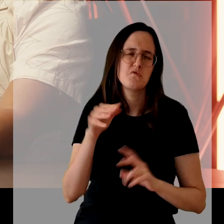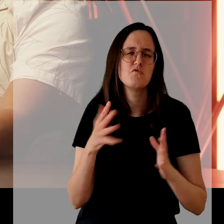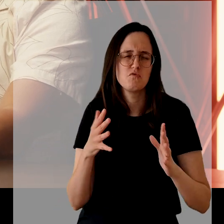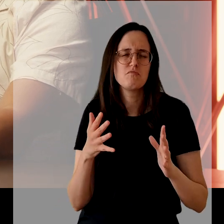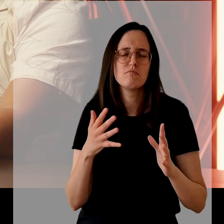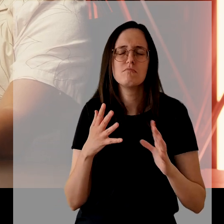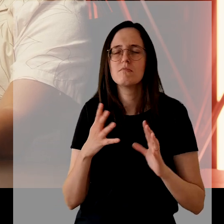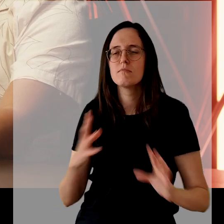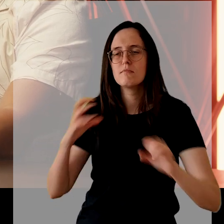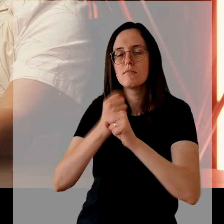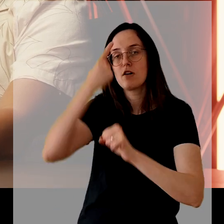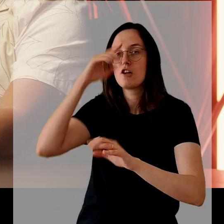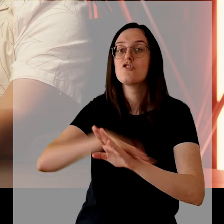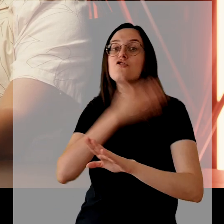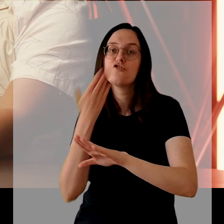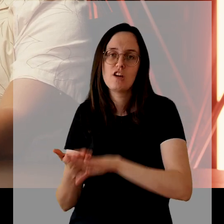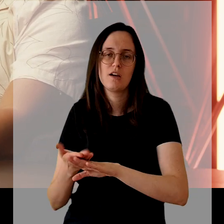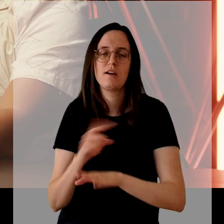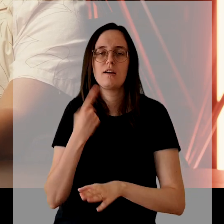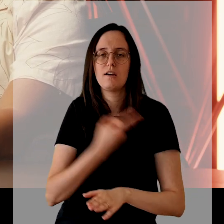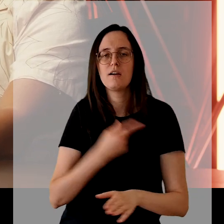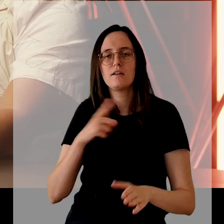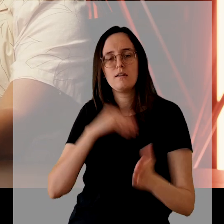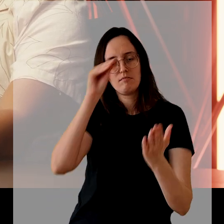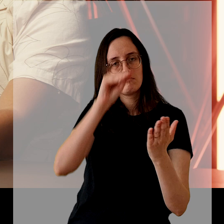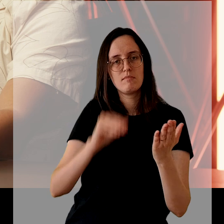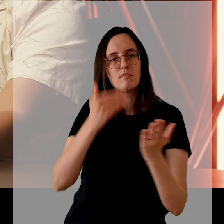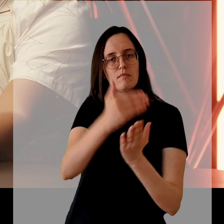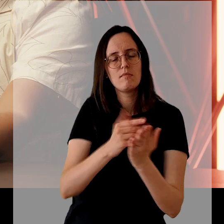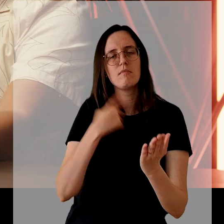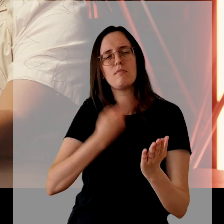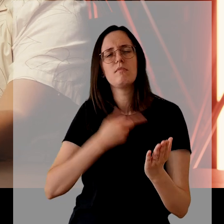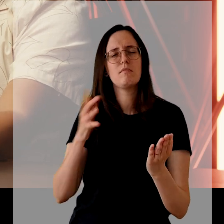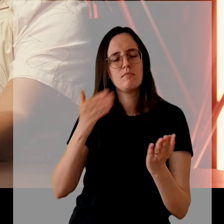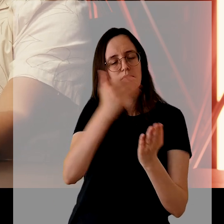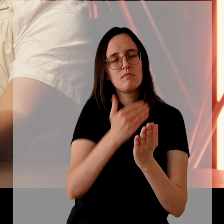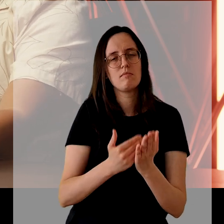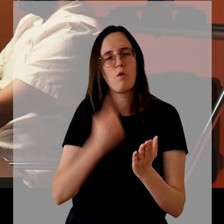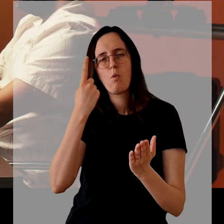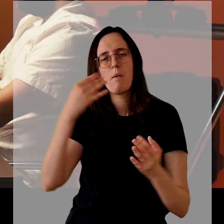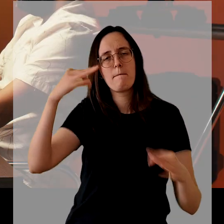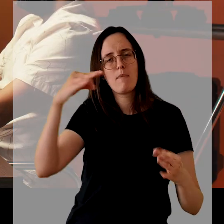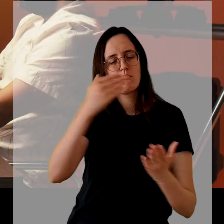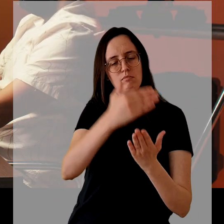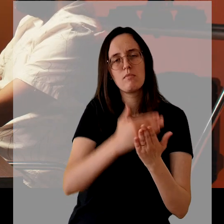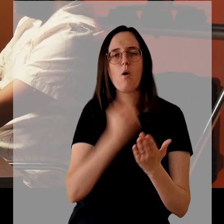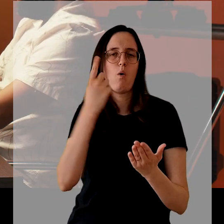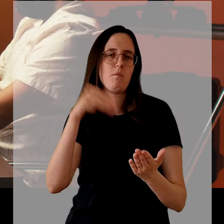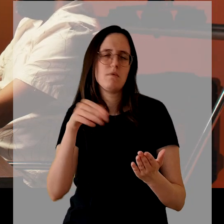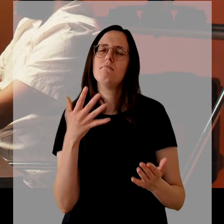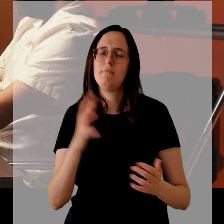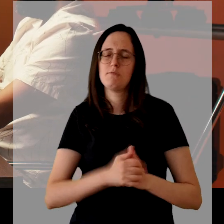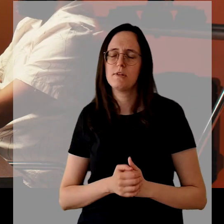5 minutos por dia. Né? A gente marca páginas de roteiro porque a gente faz mais ou menos uma página de roteiro 1